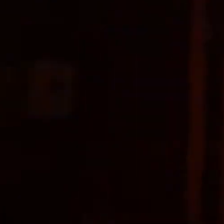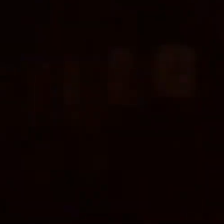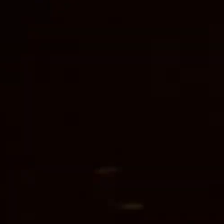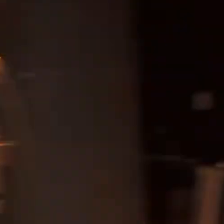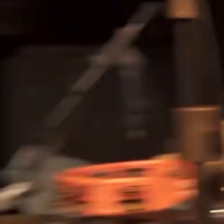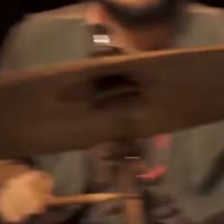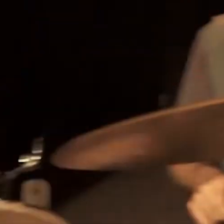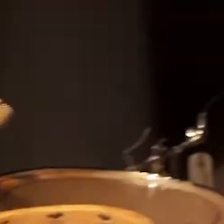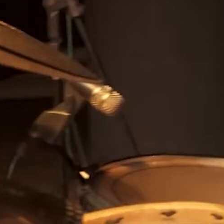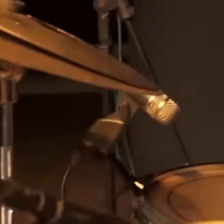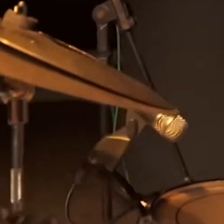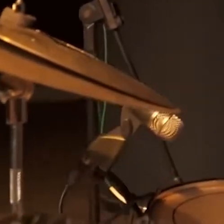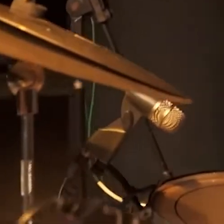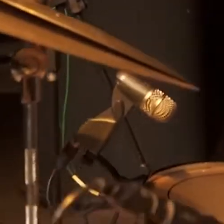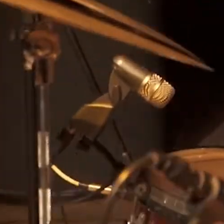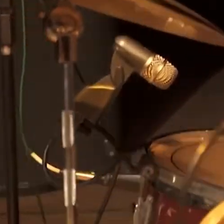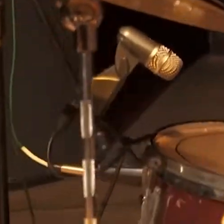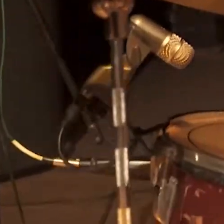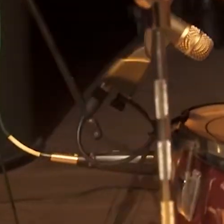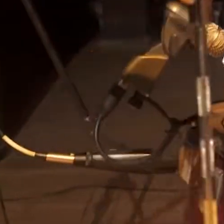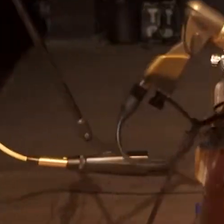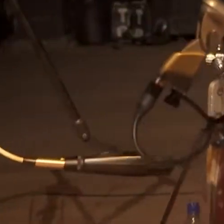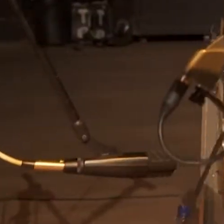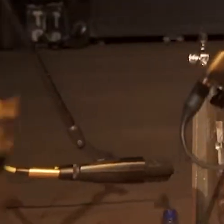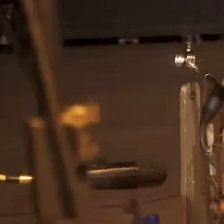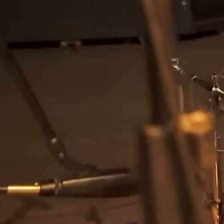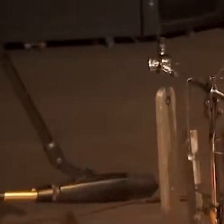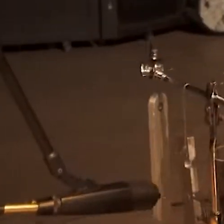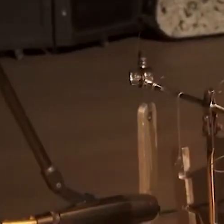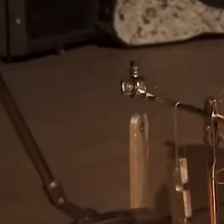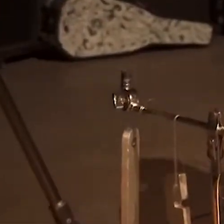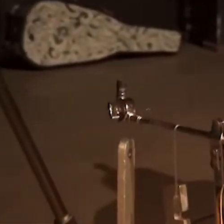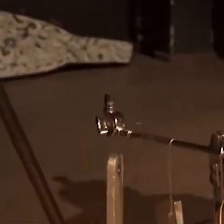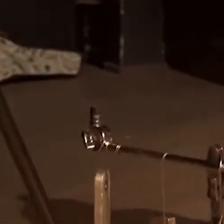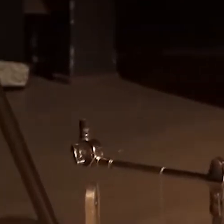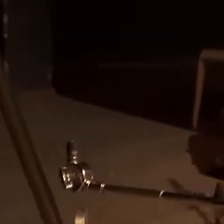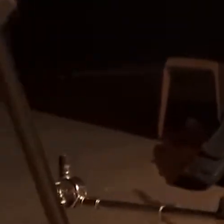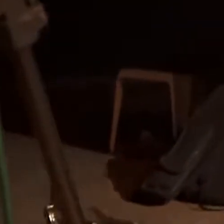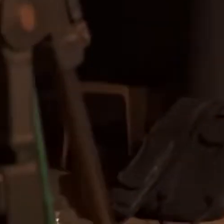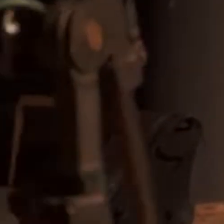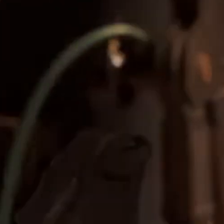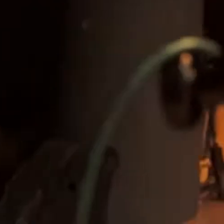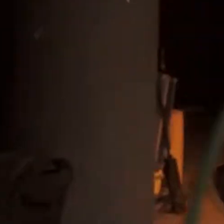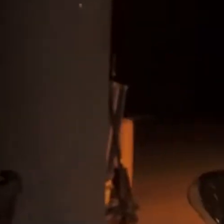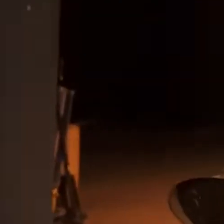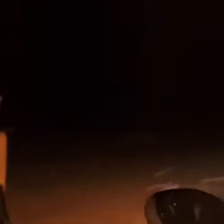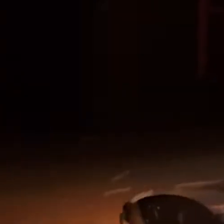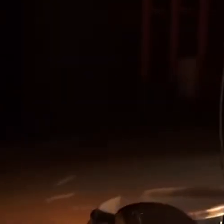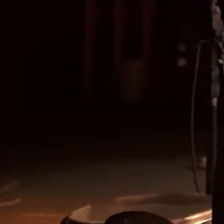Embora em pleno Brasil, a terra do rei Mazombo,